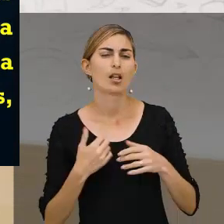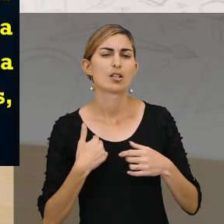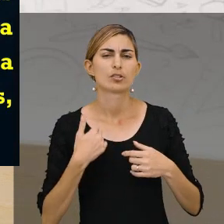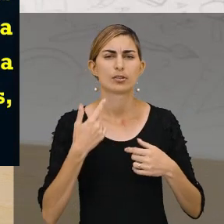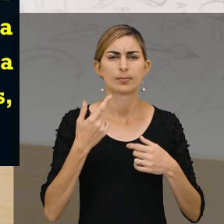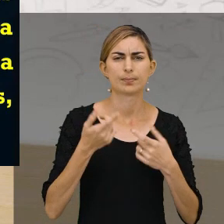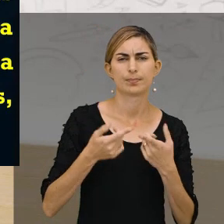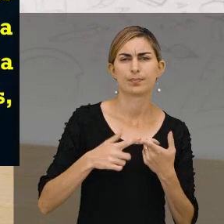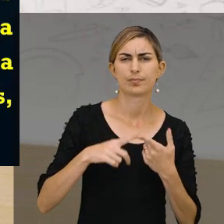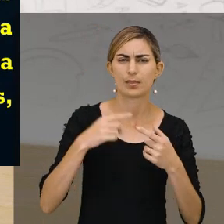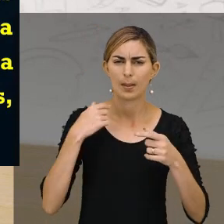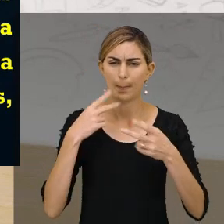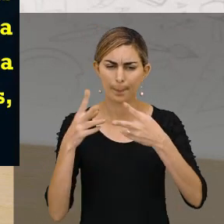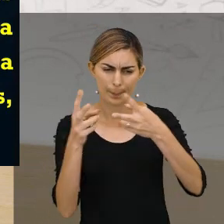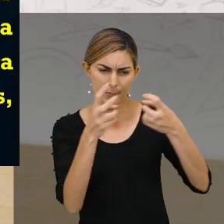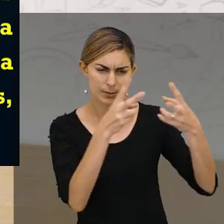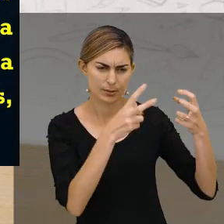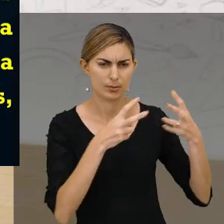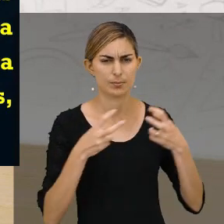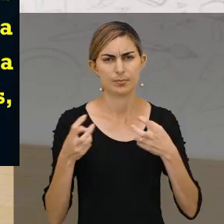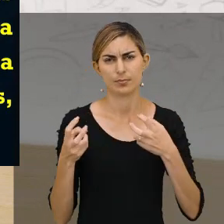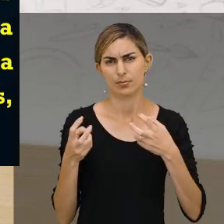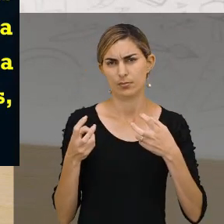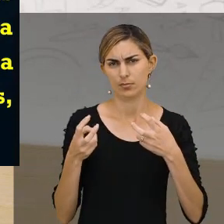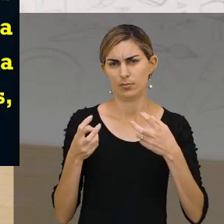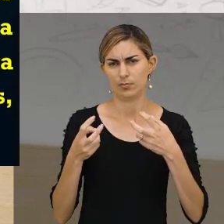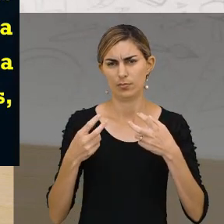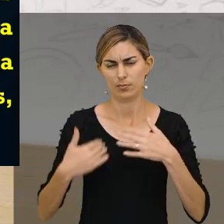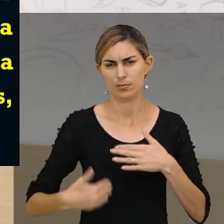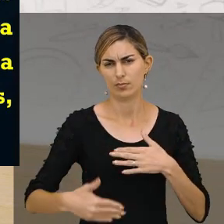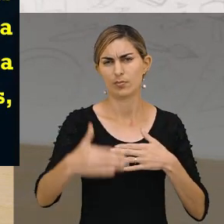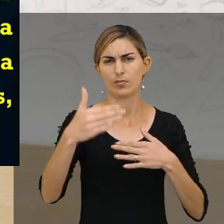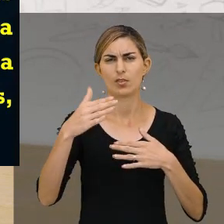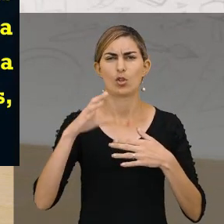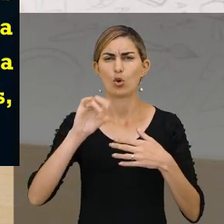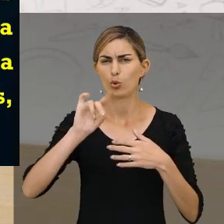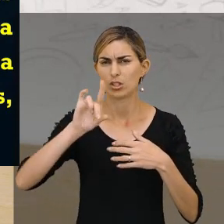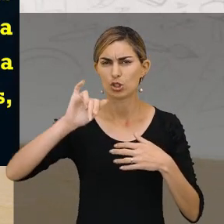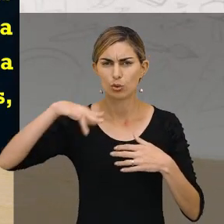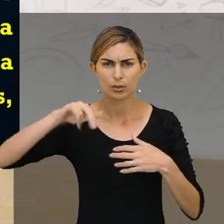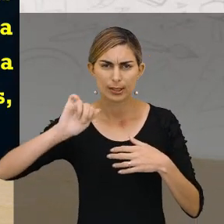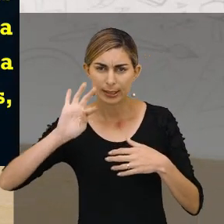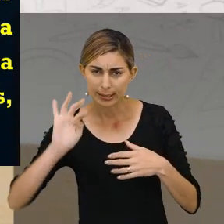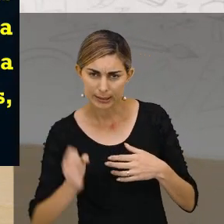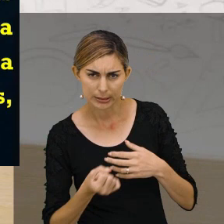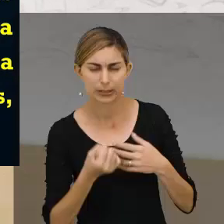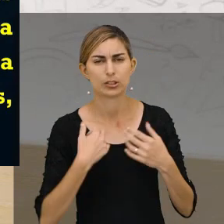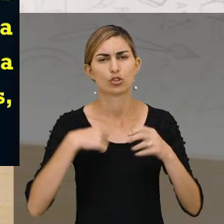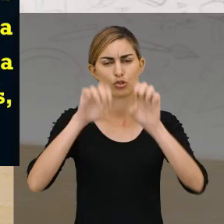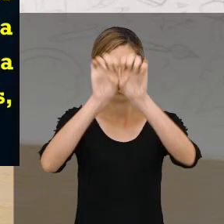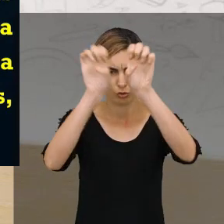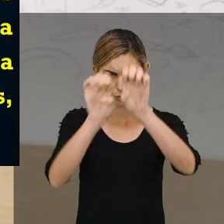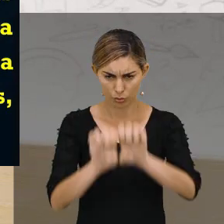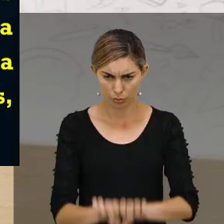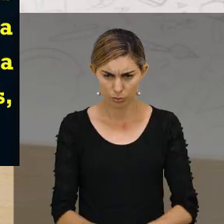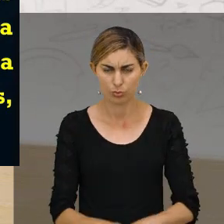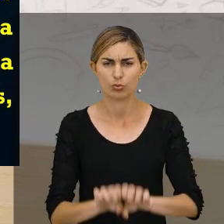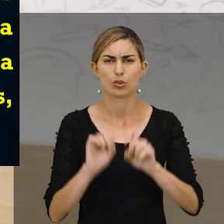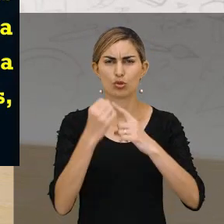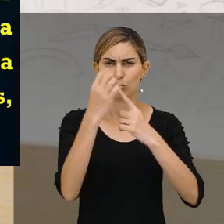sensível à percepção, né, desses condicionantes externos? É a